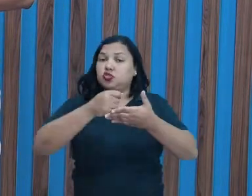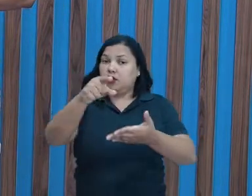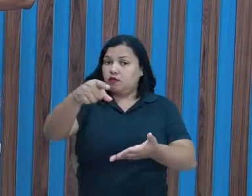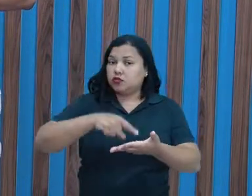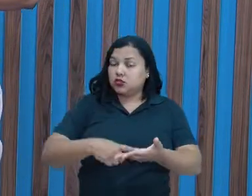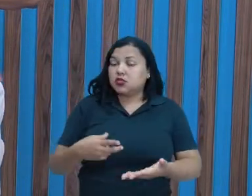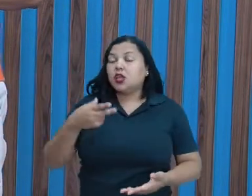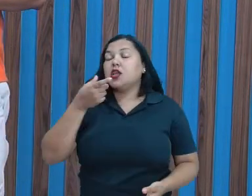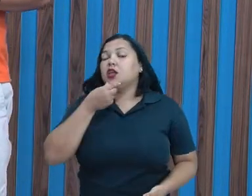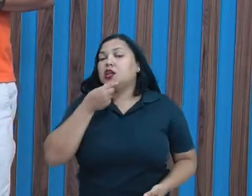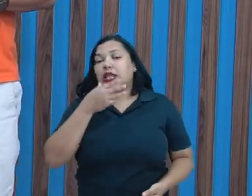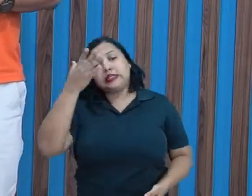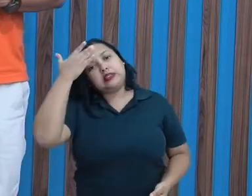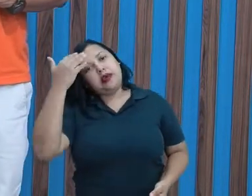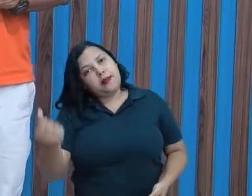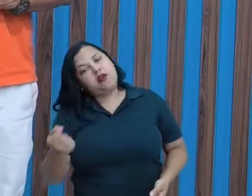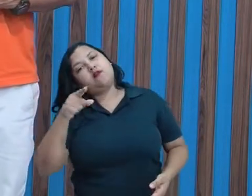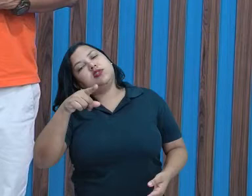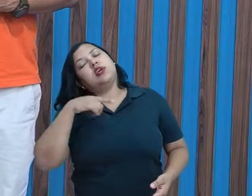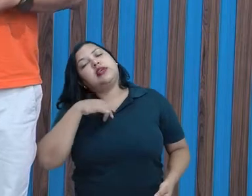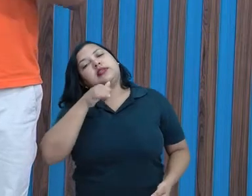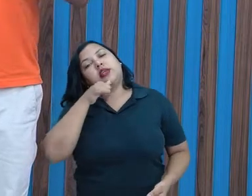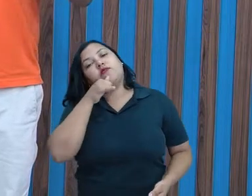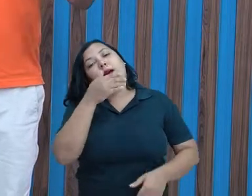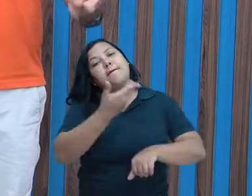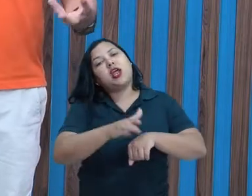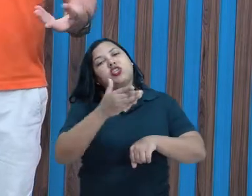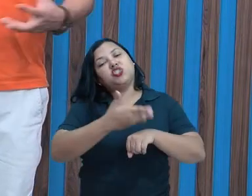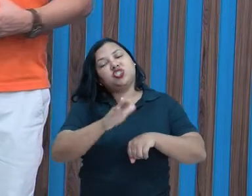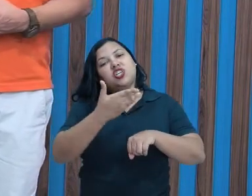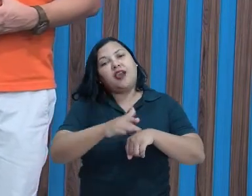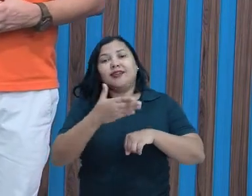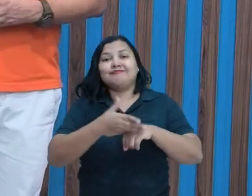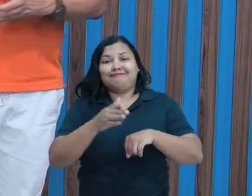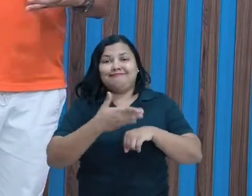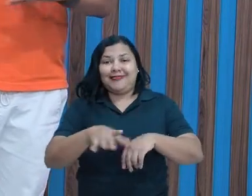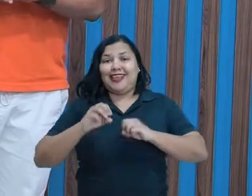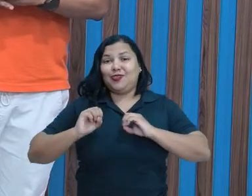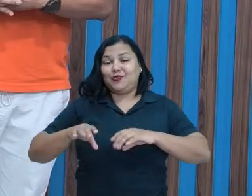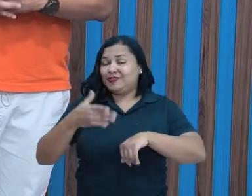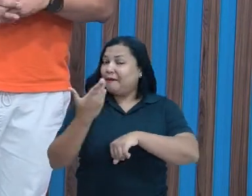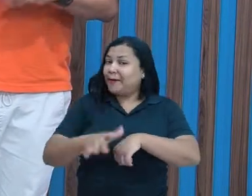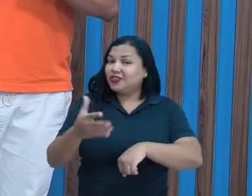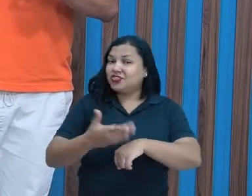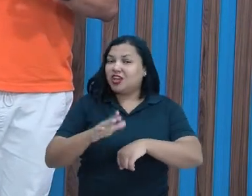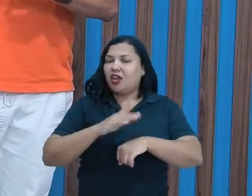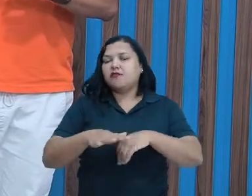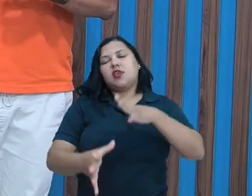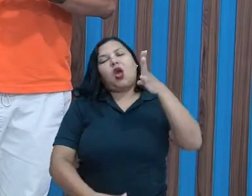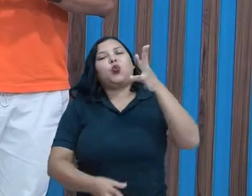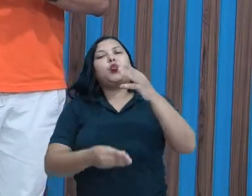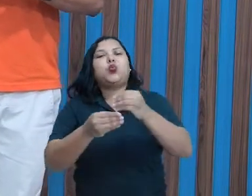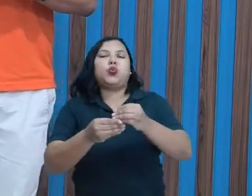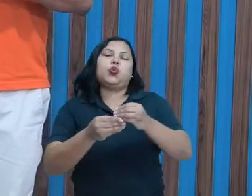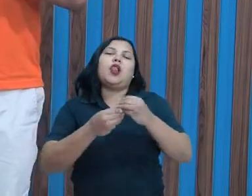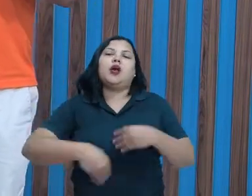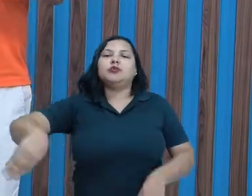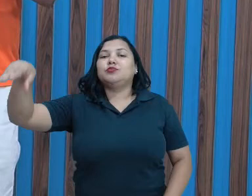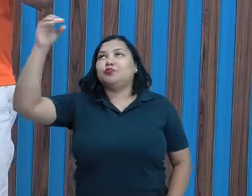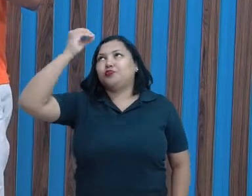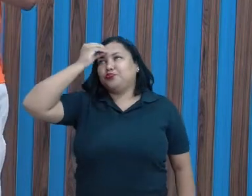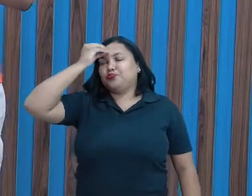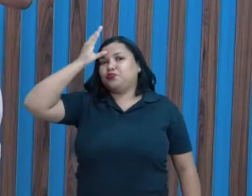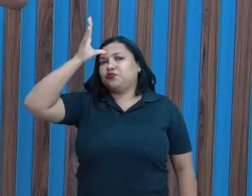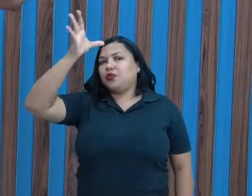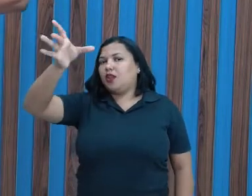ter a oportunidade de juntar o que o professor em sala de aula explica com a prática. Isso aí é, vai fechar o ciclo e vai ficar